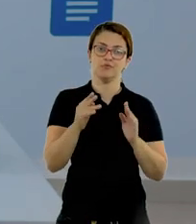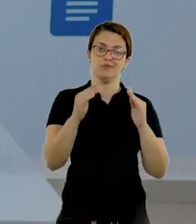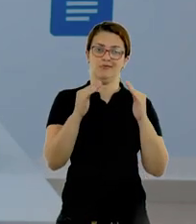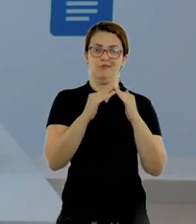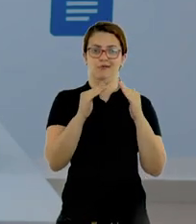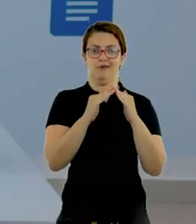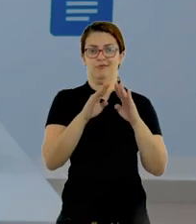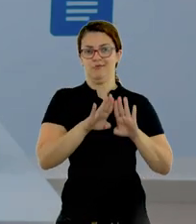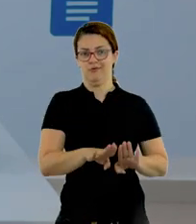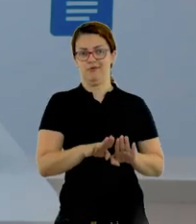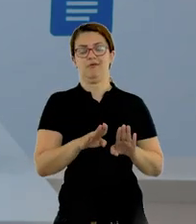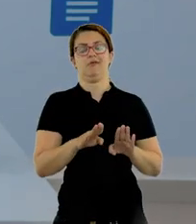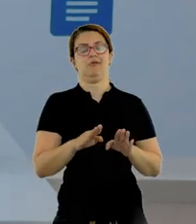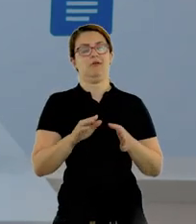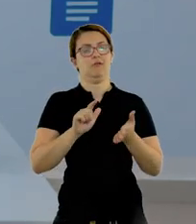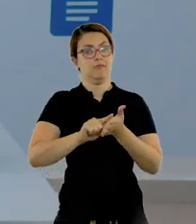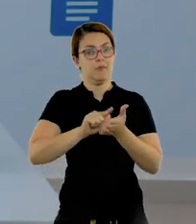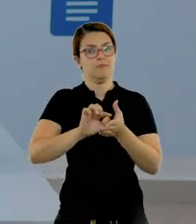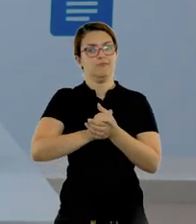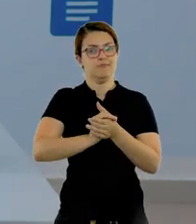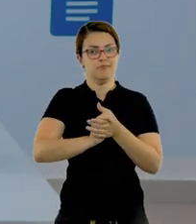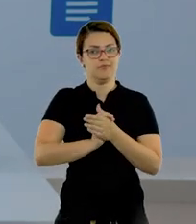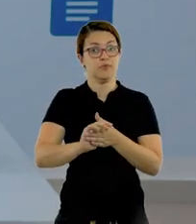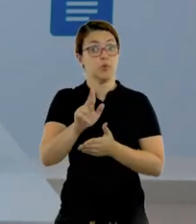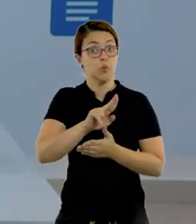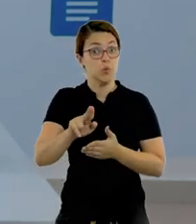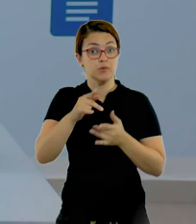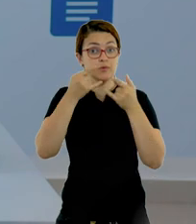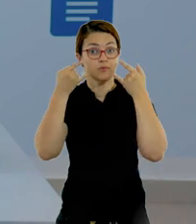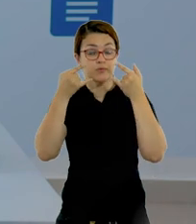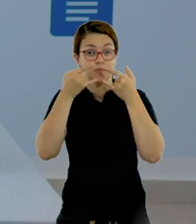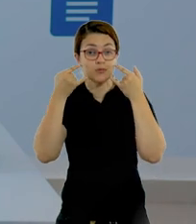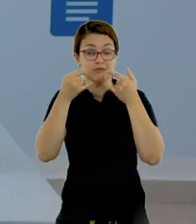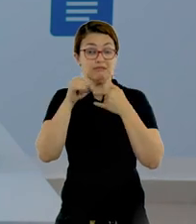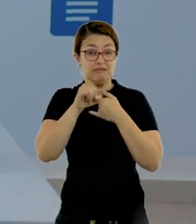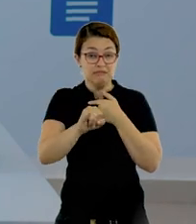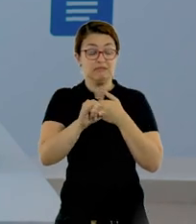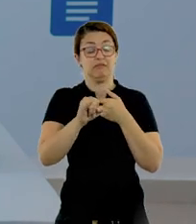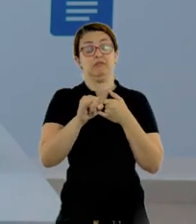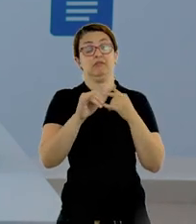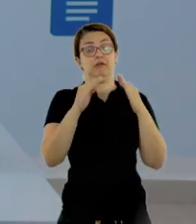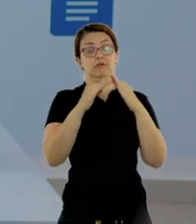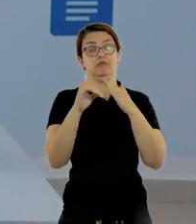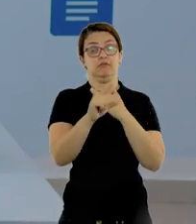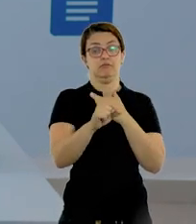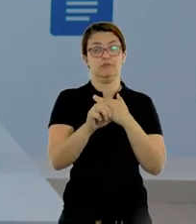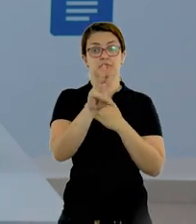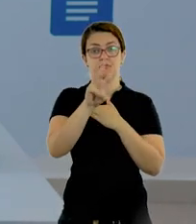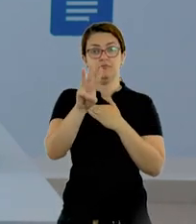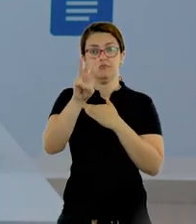vocês continuem em casa, lavem bem as mãos, usem máscara se for preciso sair